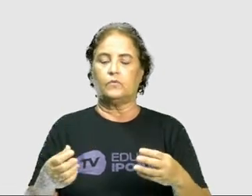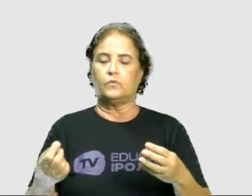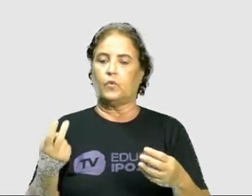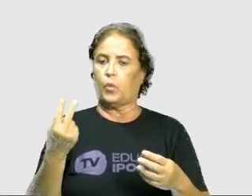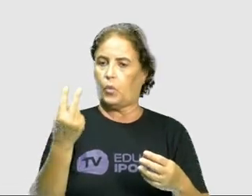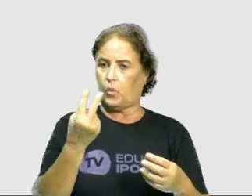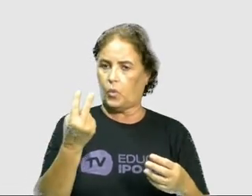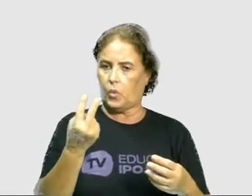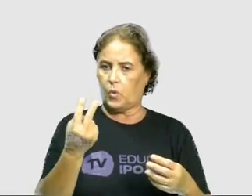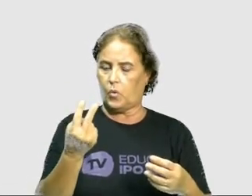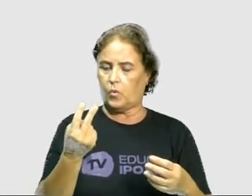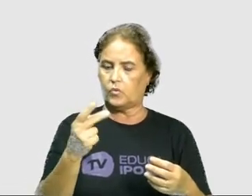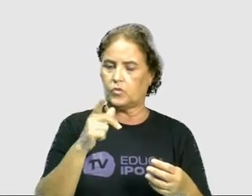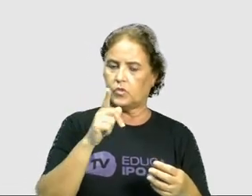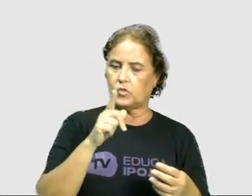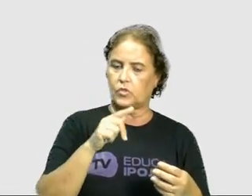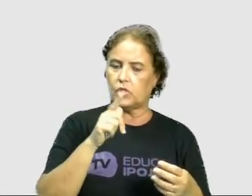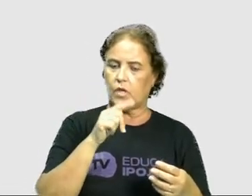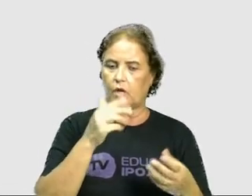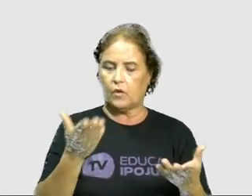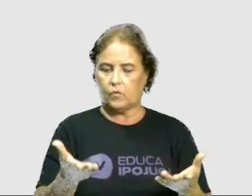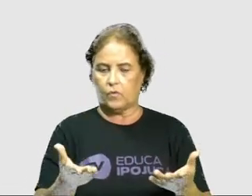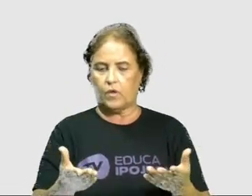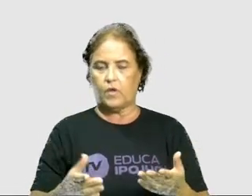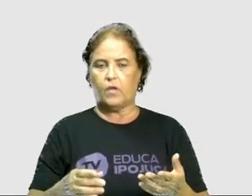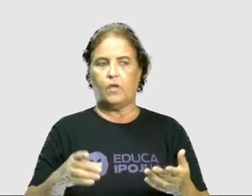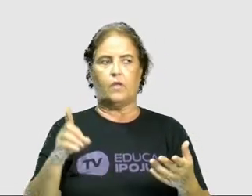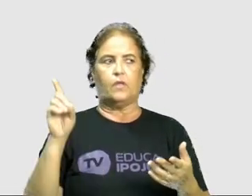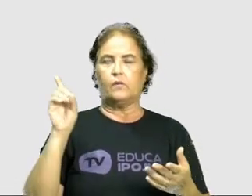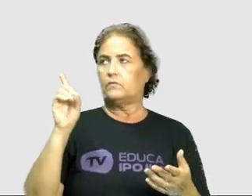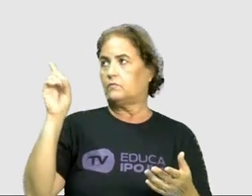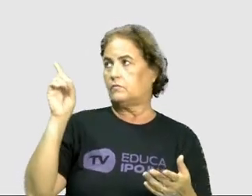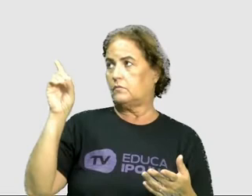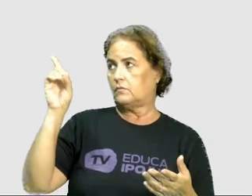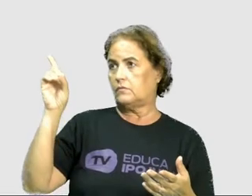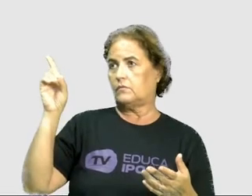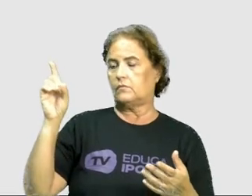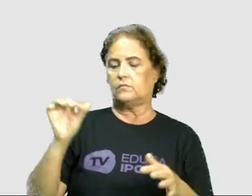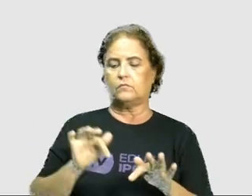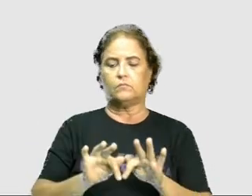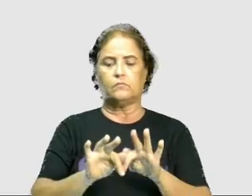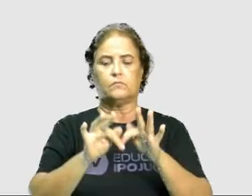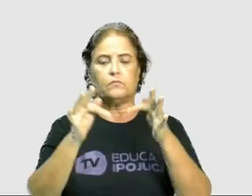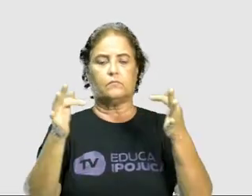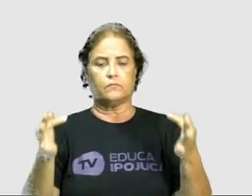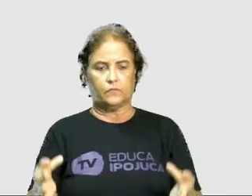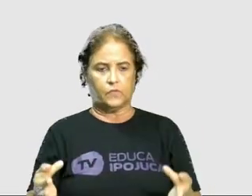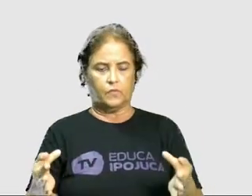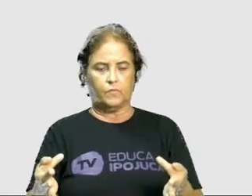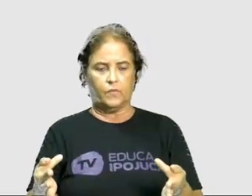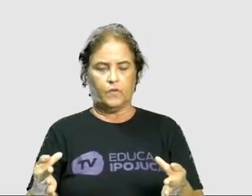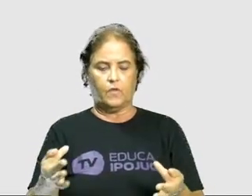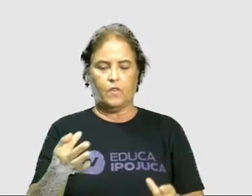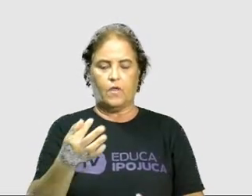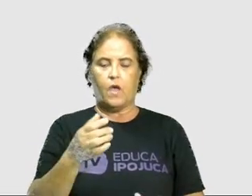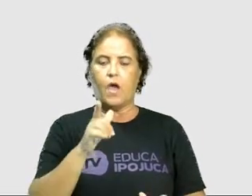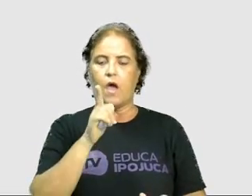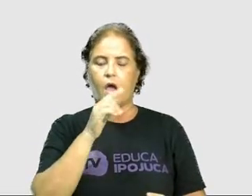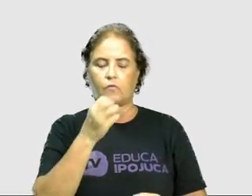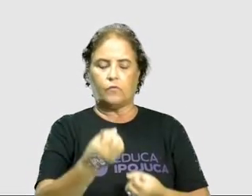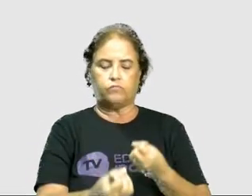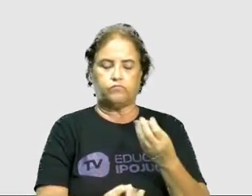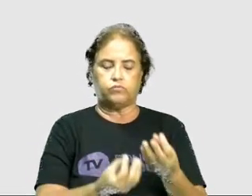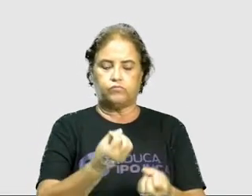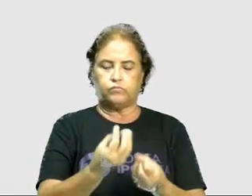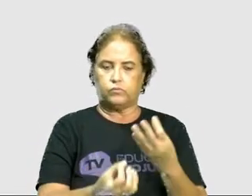dois líquidos, que é a decantação simples. Ou seja, eu vou ferver a água